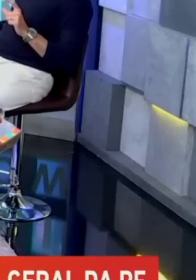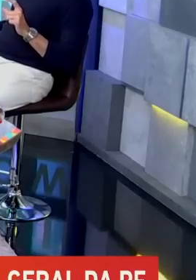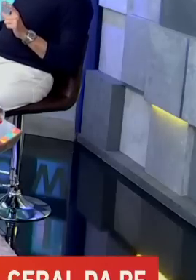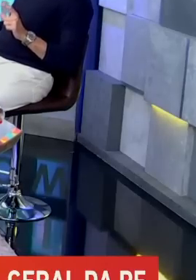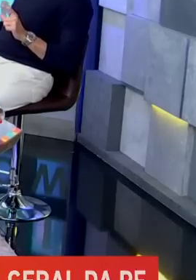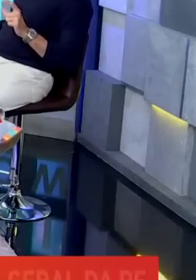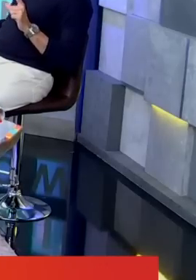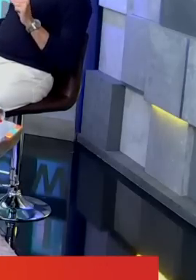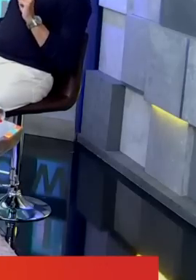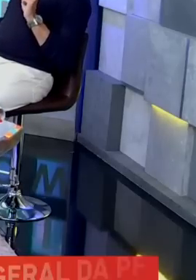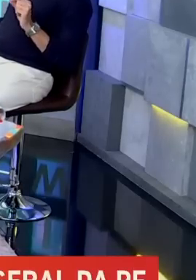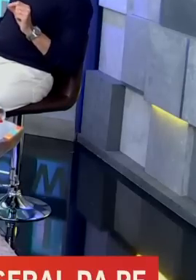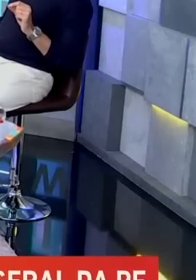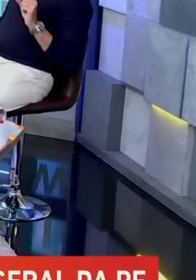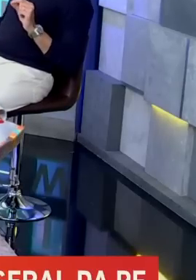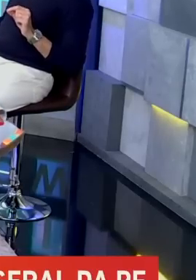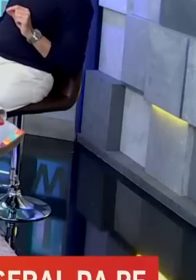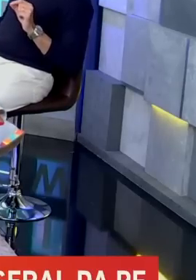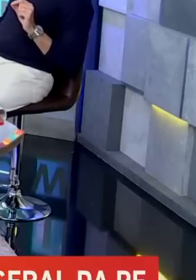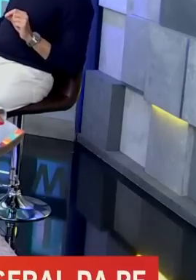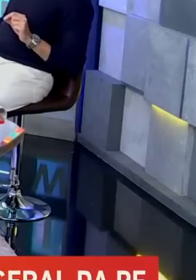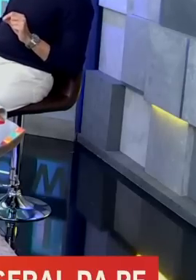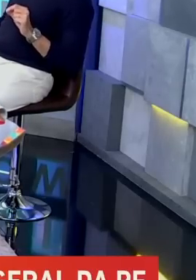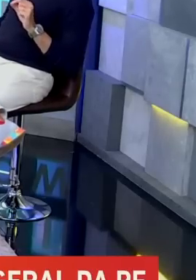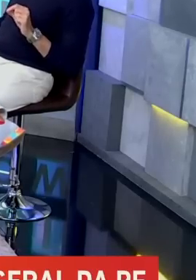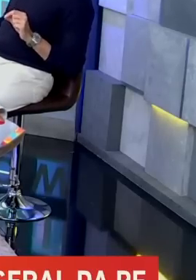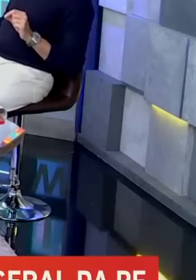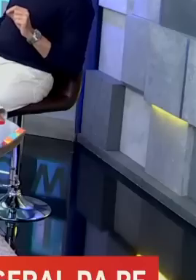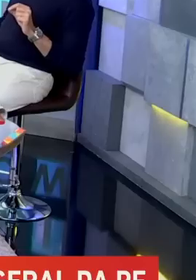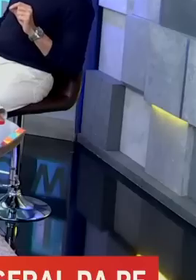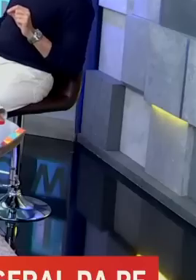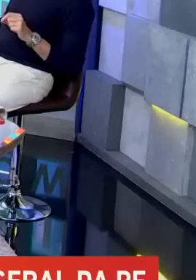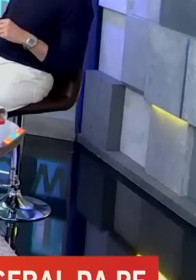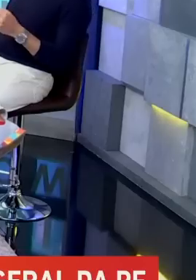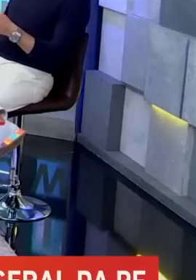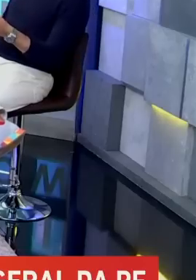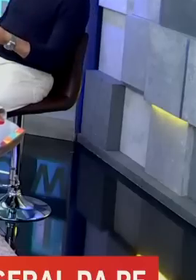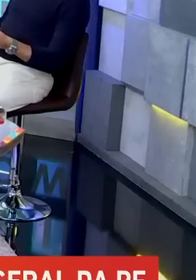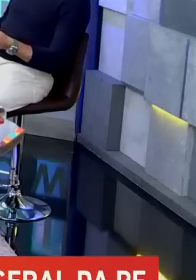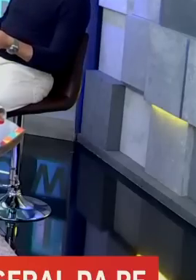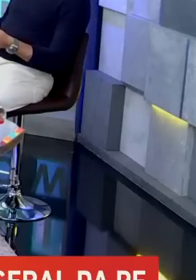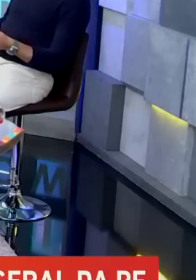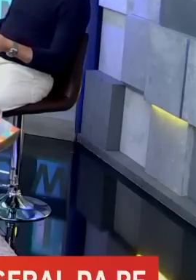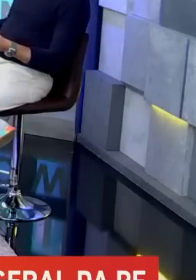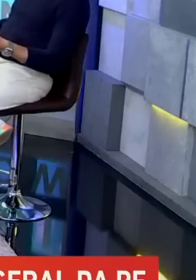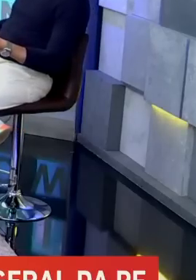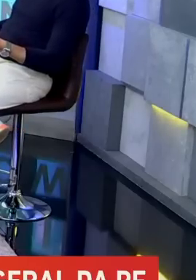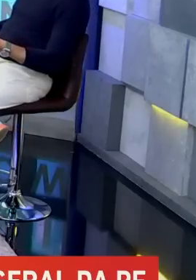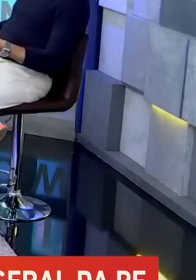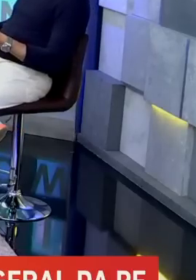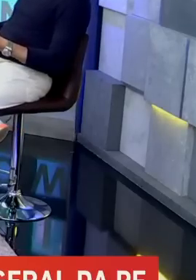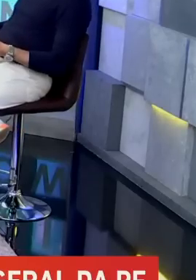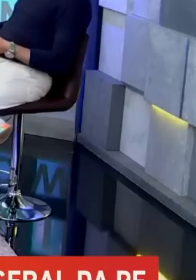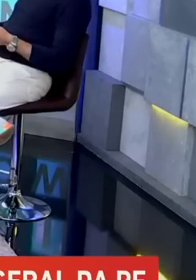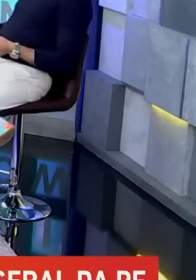marrom abre aspas não é possível conversar com essas pessoas essas pessoas que atentam contra a